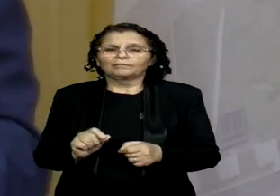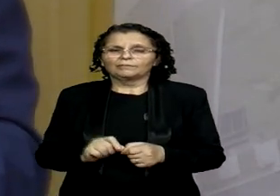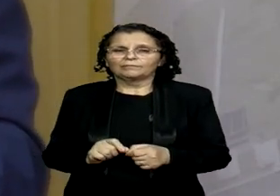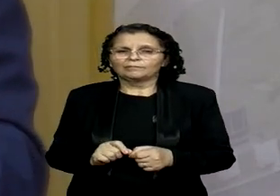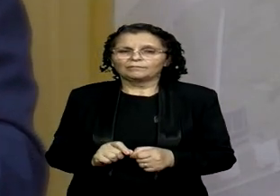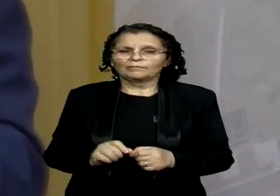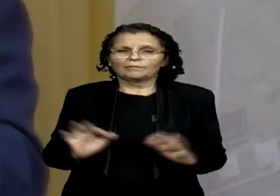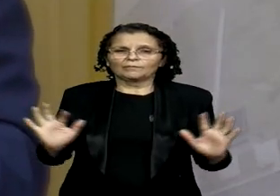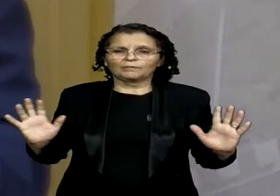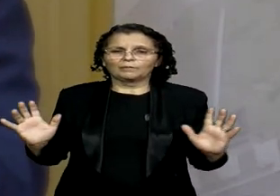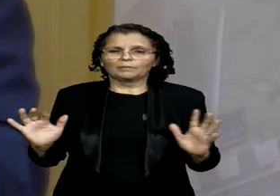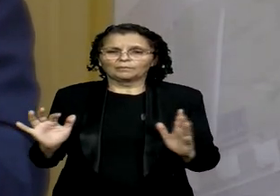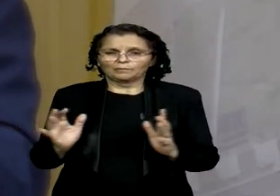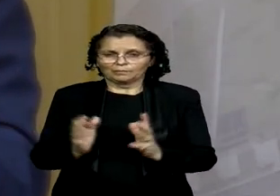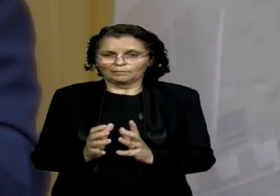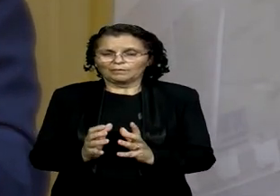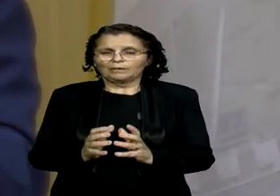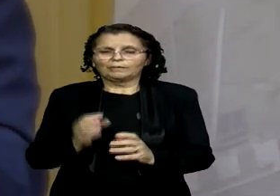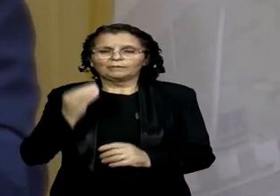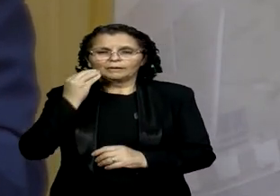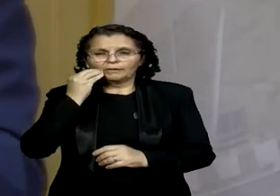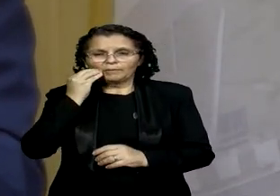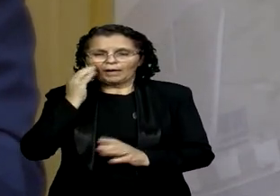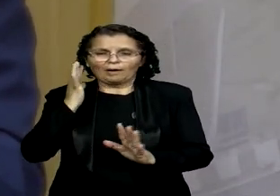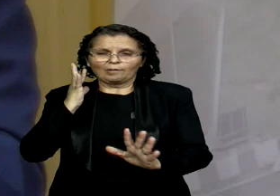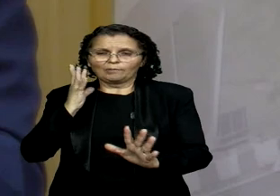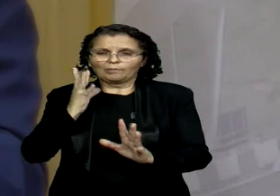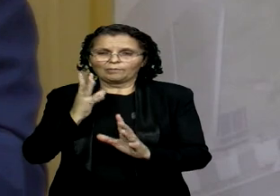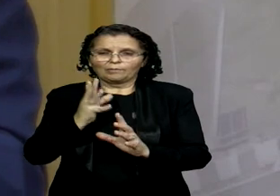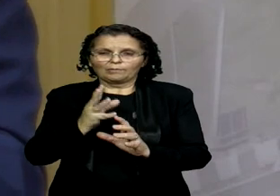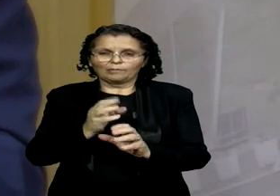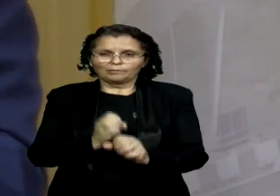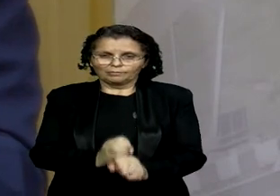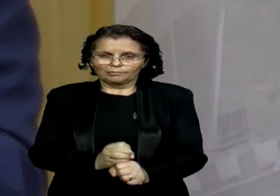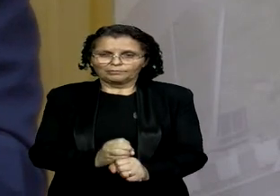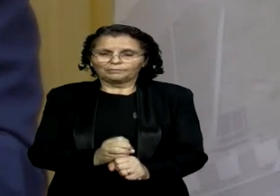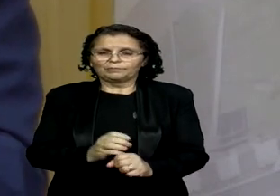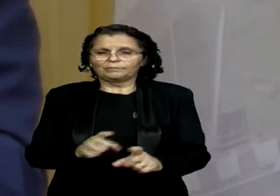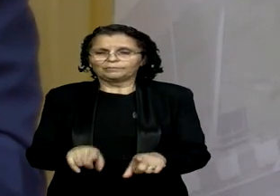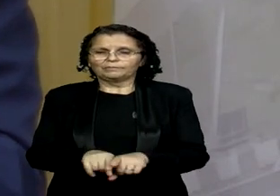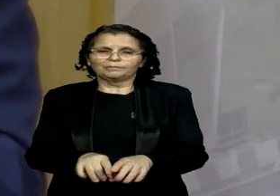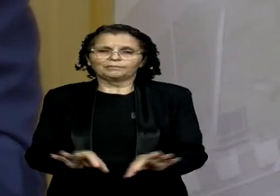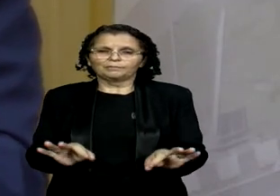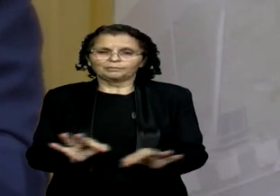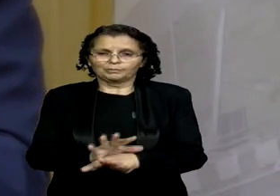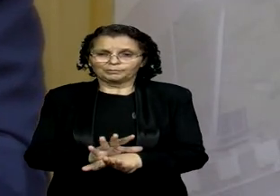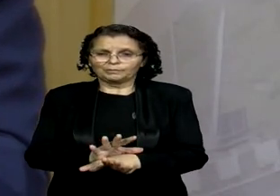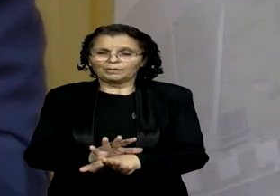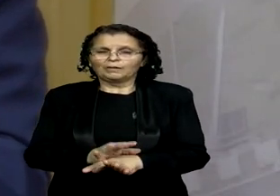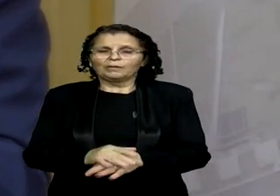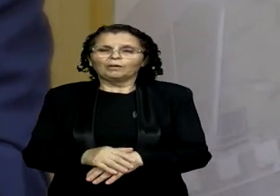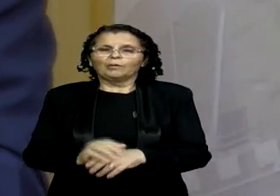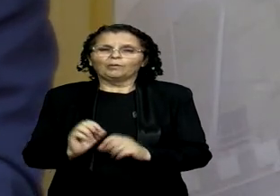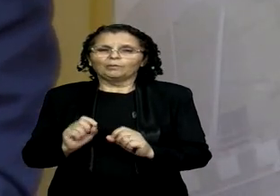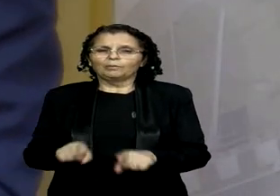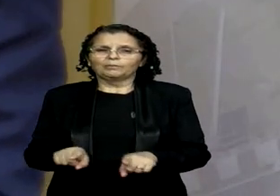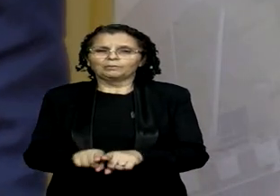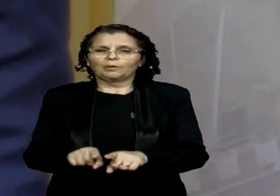um mutirão para tentarmos zerar essa fila ou, ao